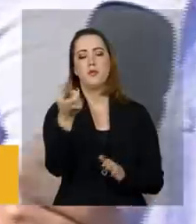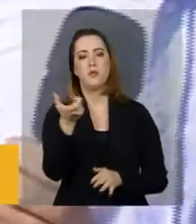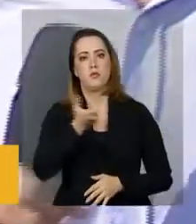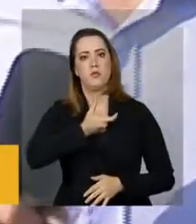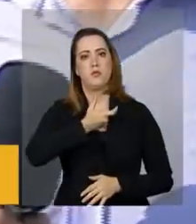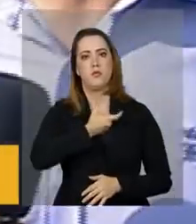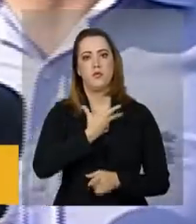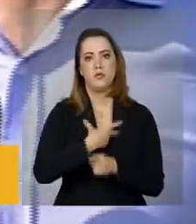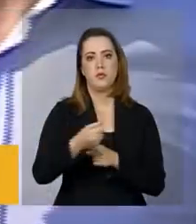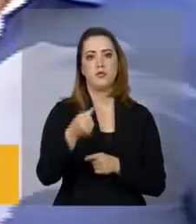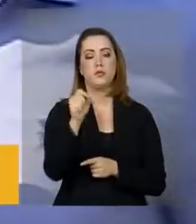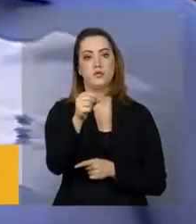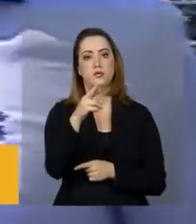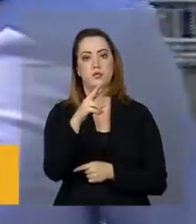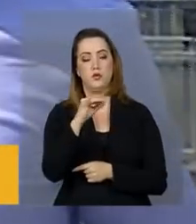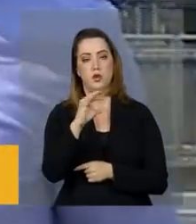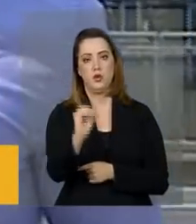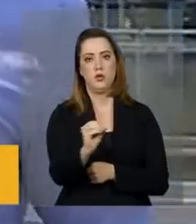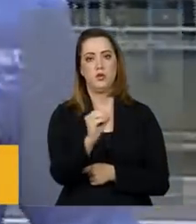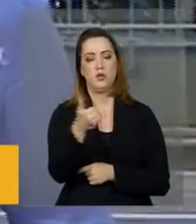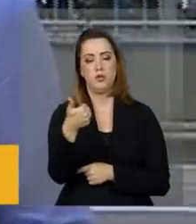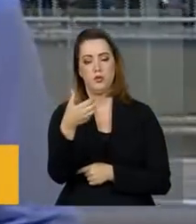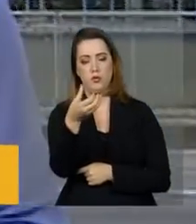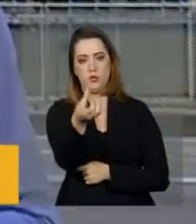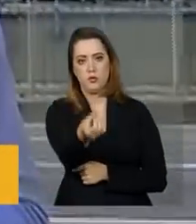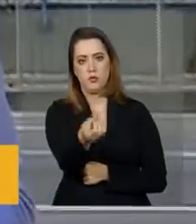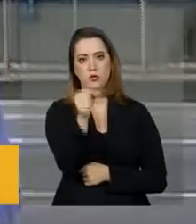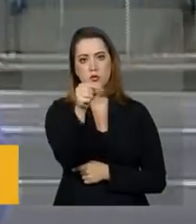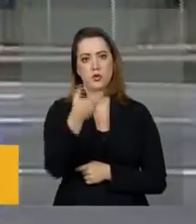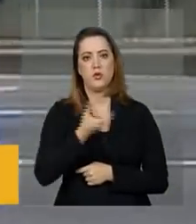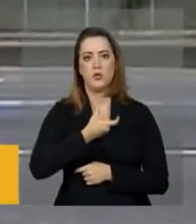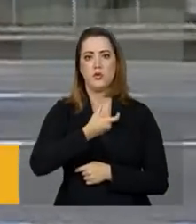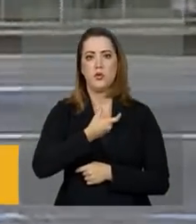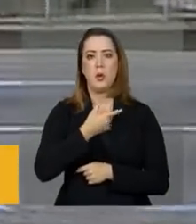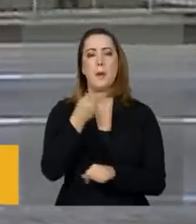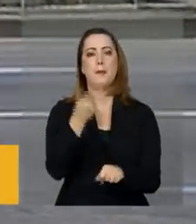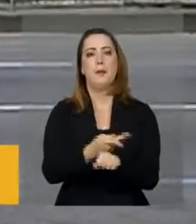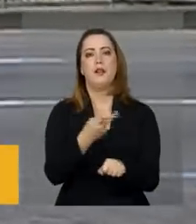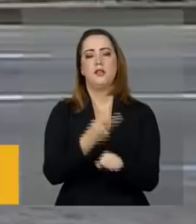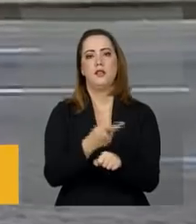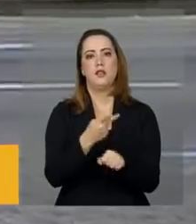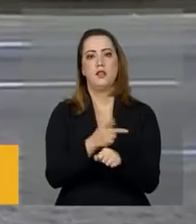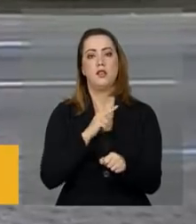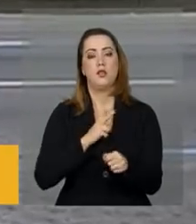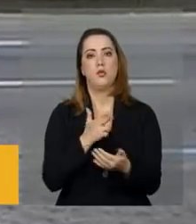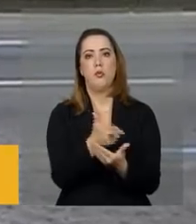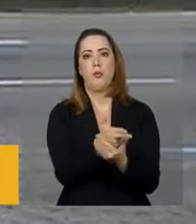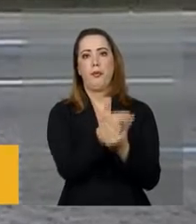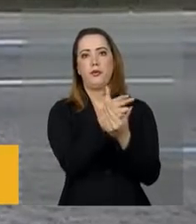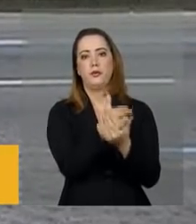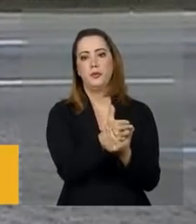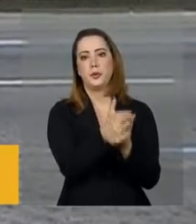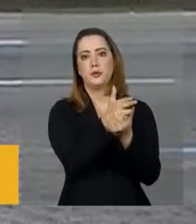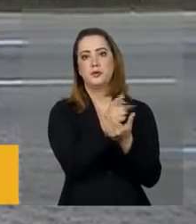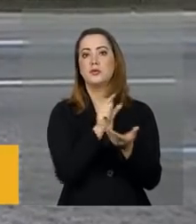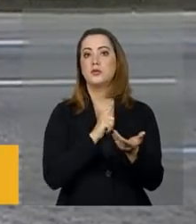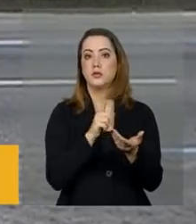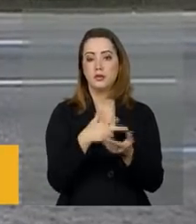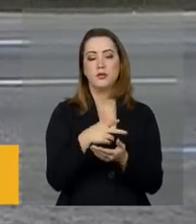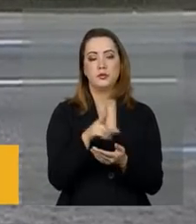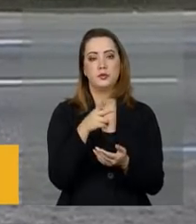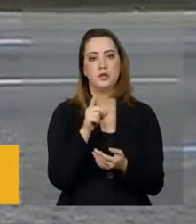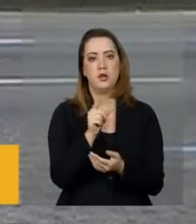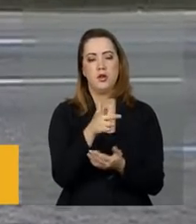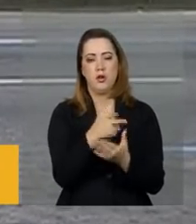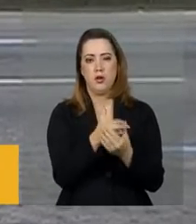Jogos Olímpicos Rio 2016. Ele foi medalha de prata na prova de tiro com pistola de 10 metros